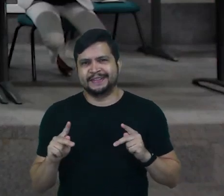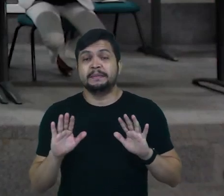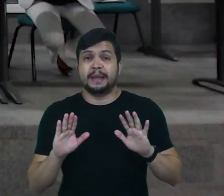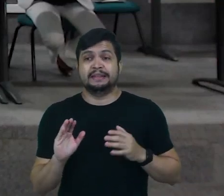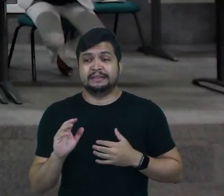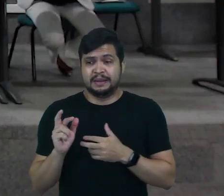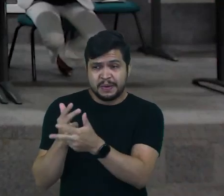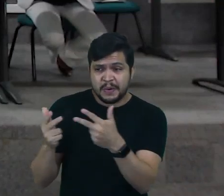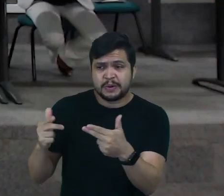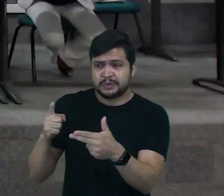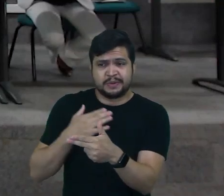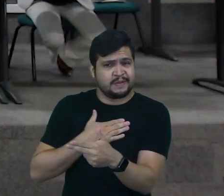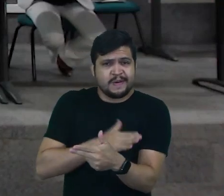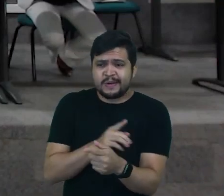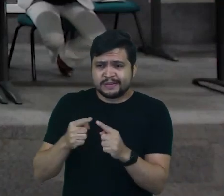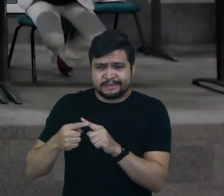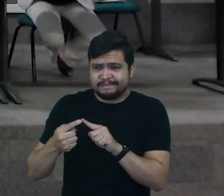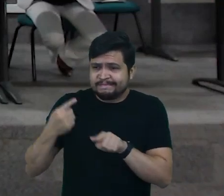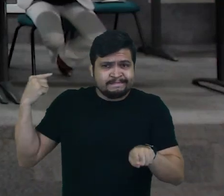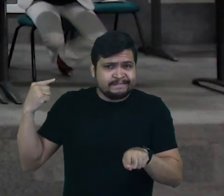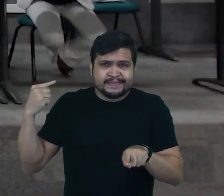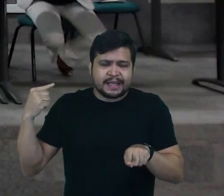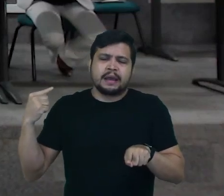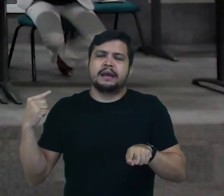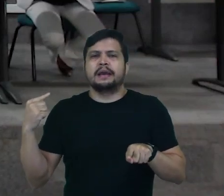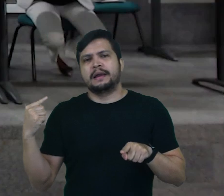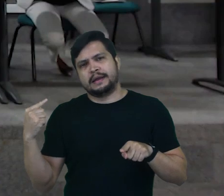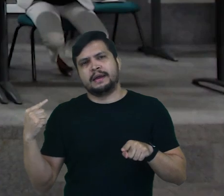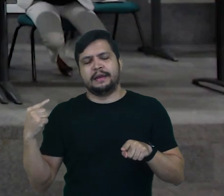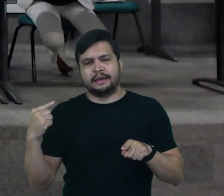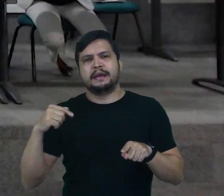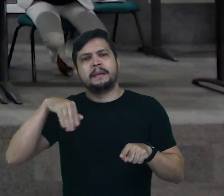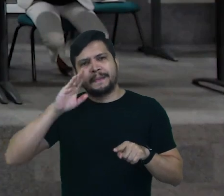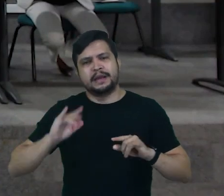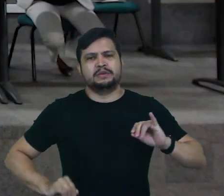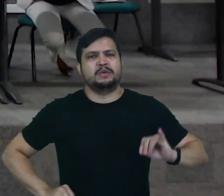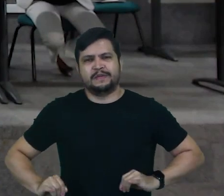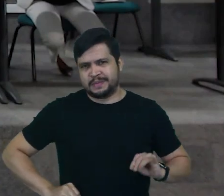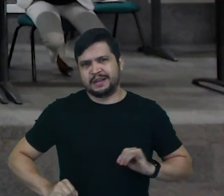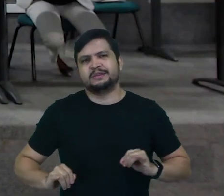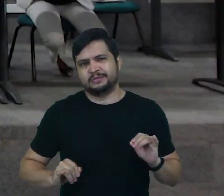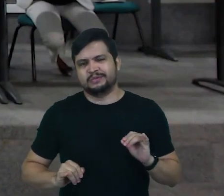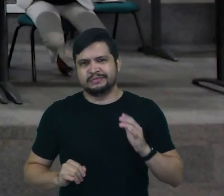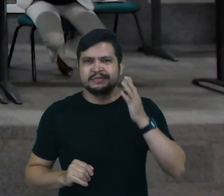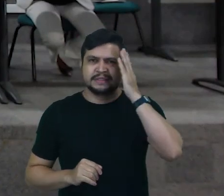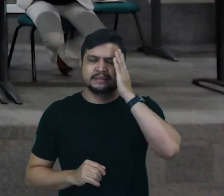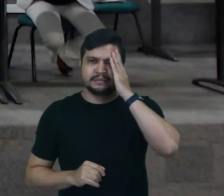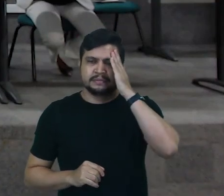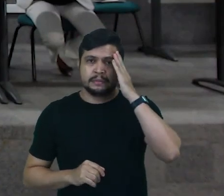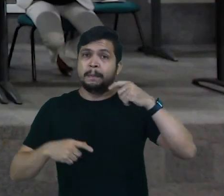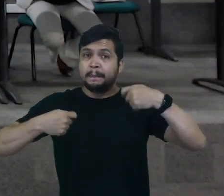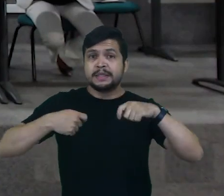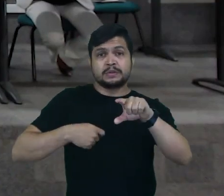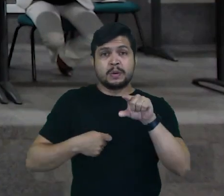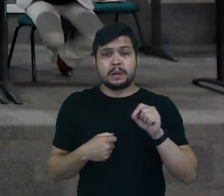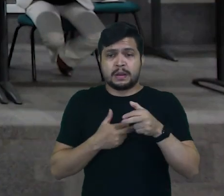cansado. Agora, se era um negócio que você não gosta, que não é para ti, aí você vai ter muito mais sofrimento do que né? Mas